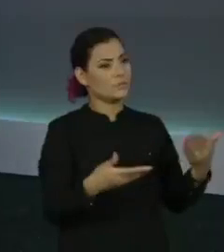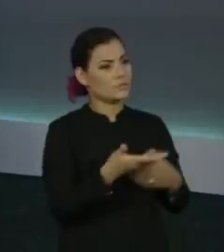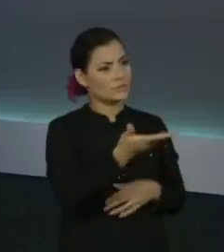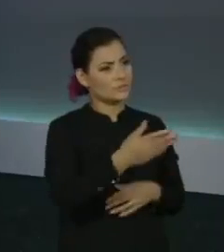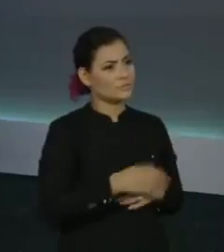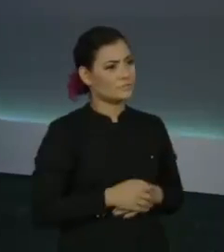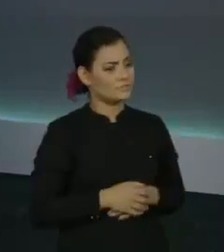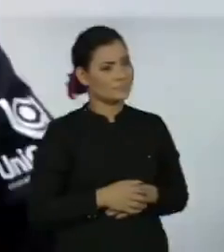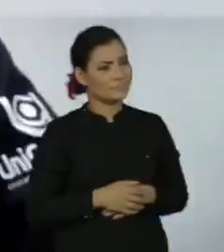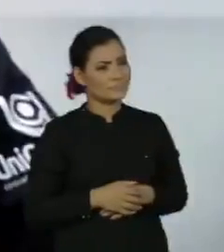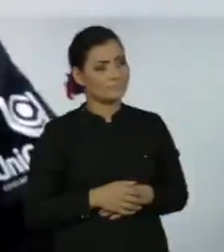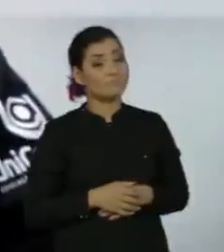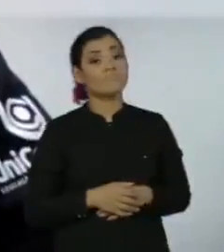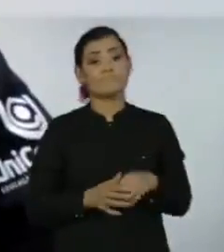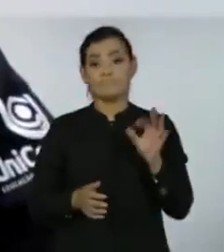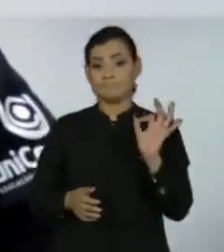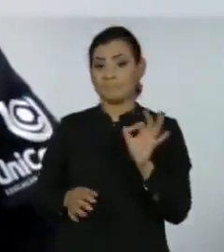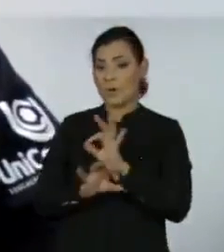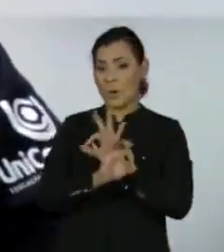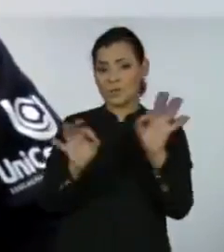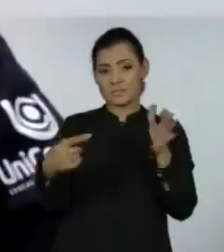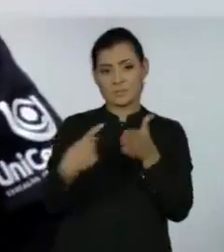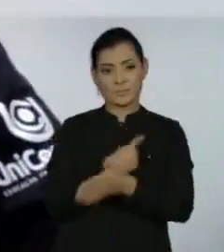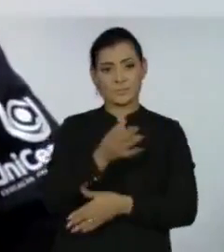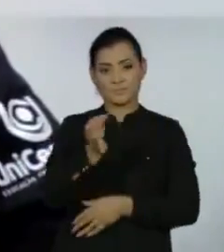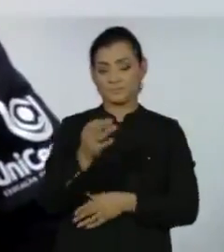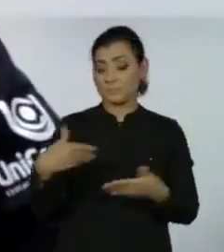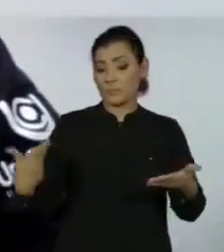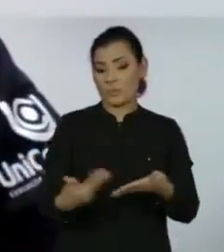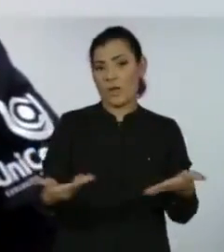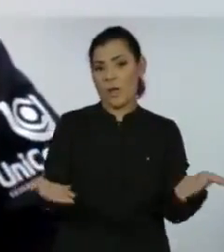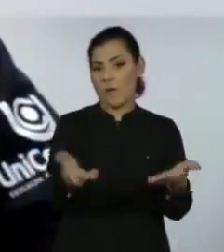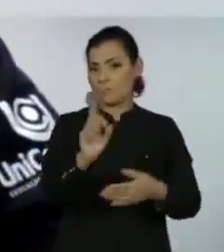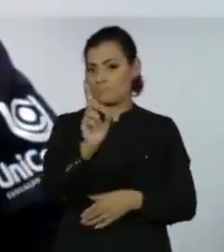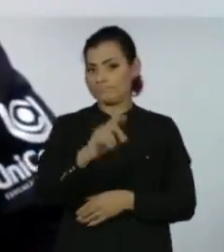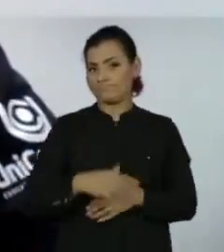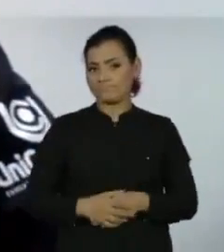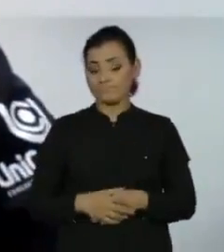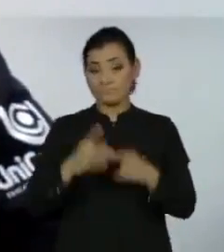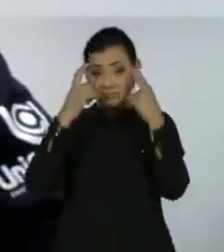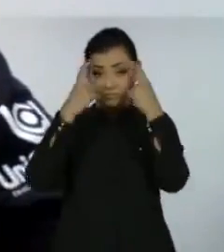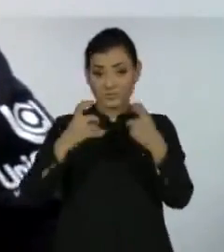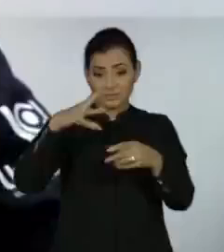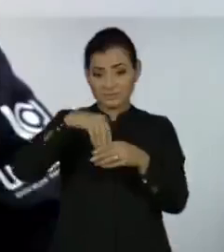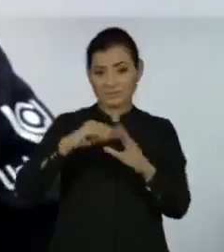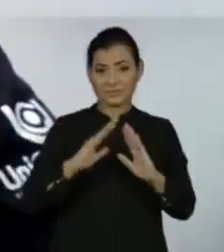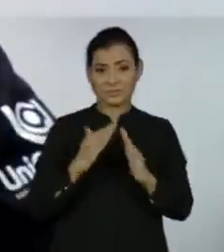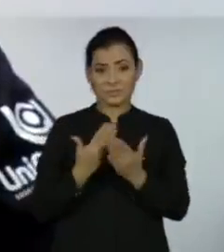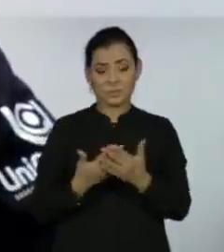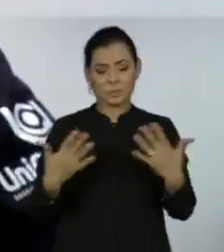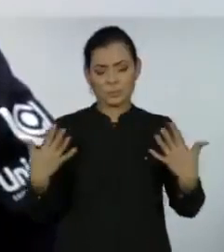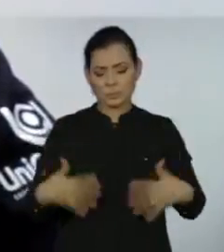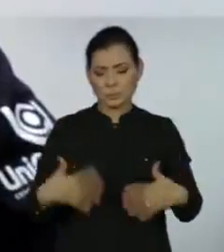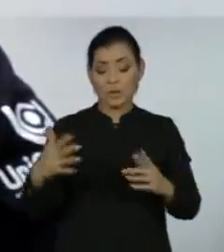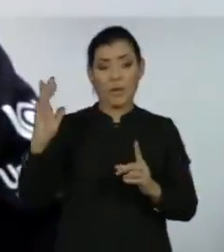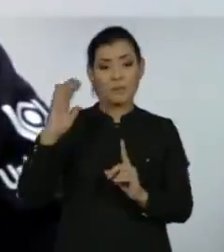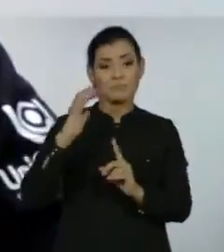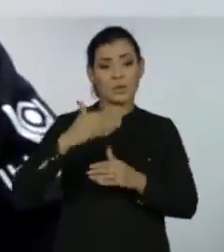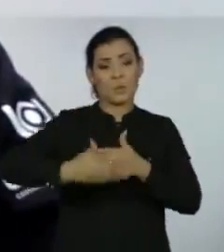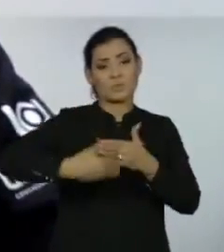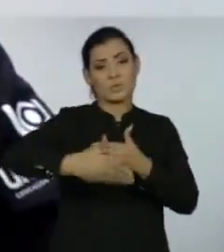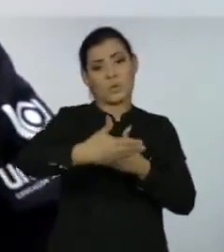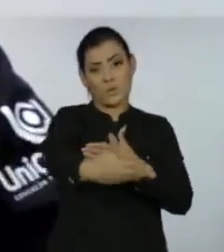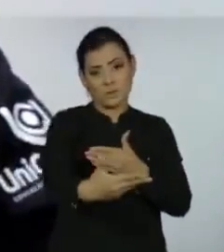nos encontramos agora? Ótima pergunta. Não é de agora. A violência escolar, ela é consequência, ela